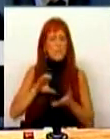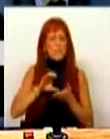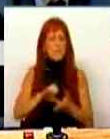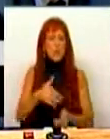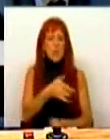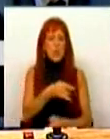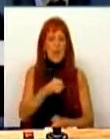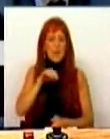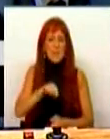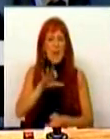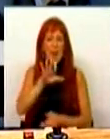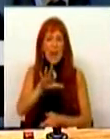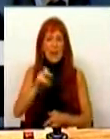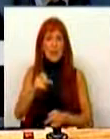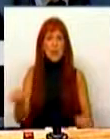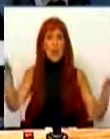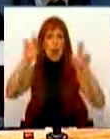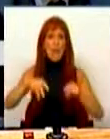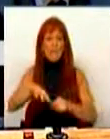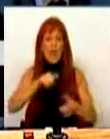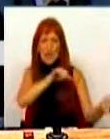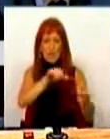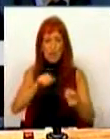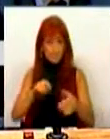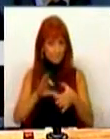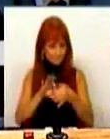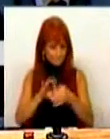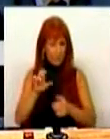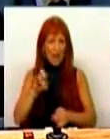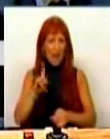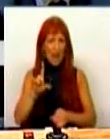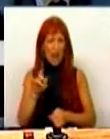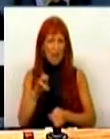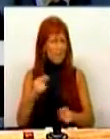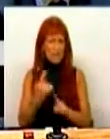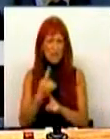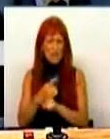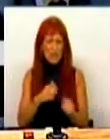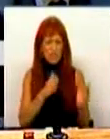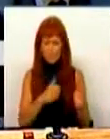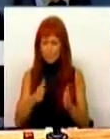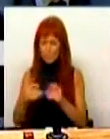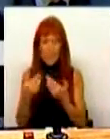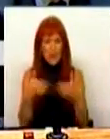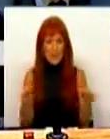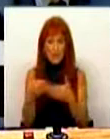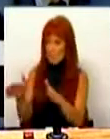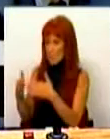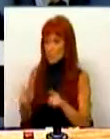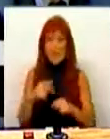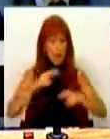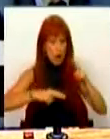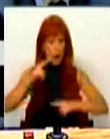hectares de área de regadio. No relativamente ao Alqueva, há vários blocos que já estão abertos e em